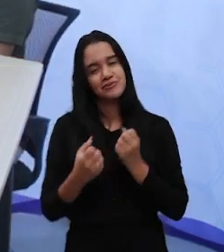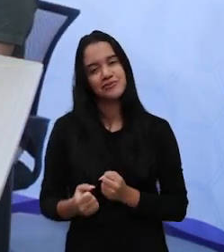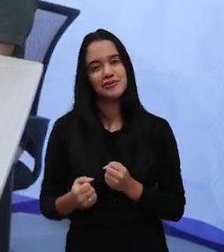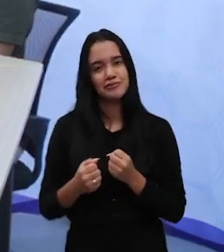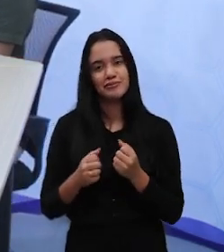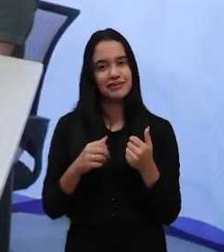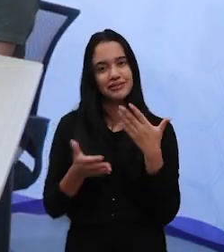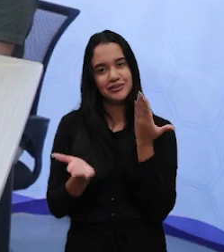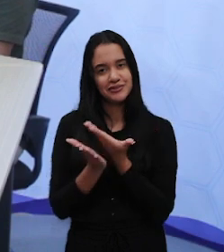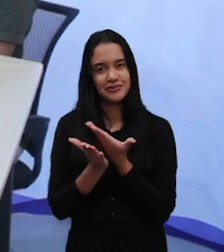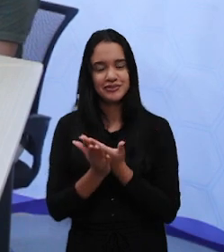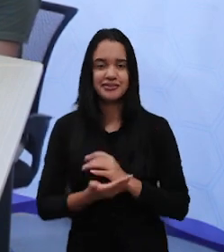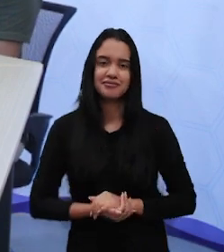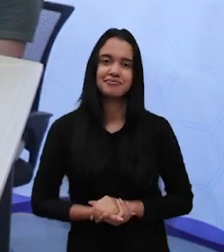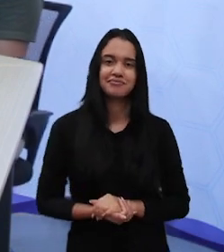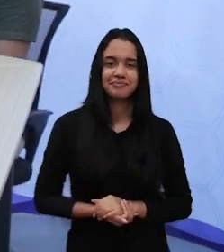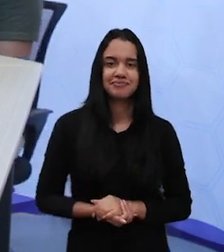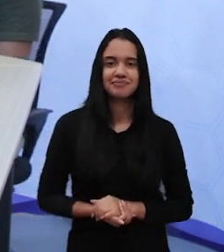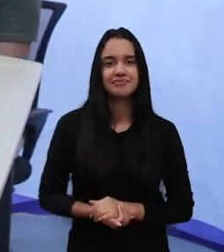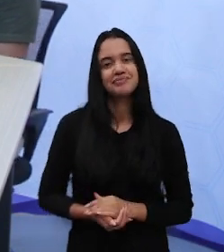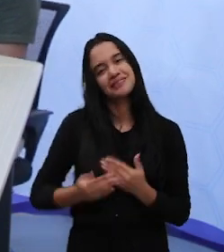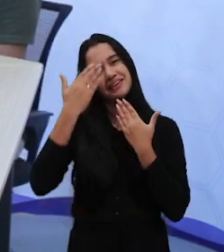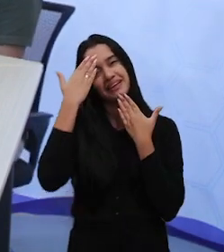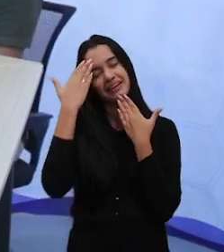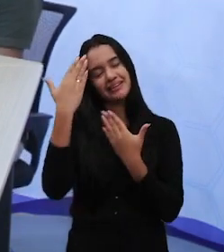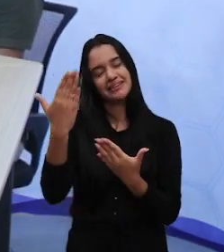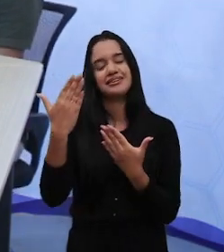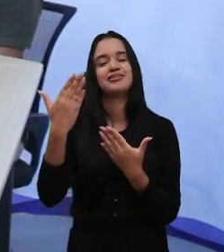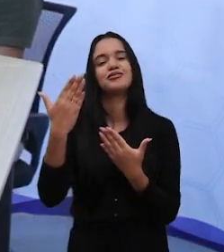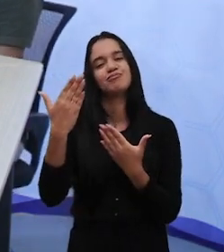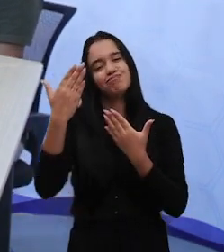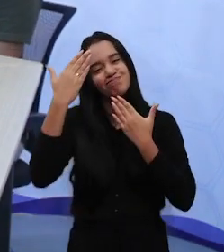vamos estudar. É isso aí. Gratidão, professora.